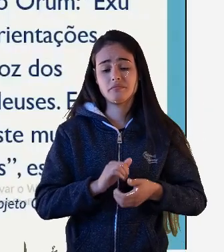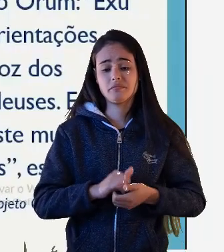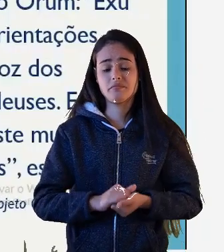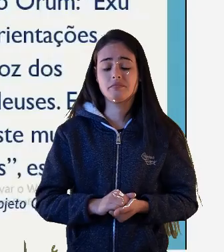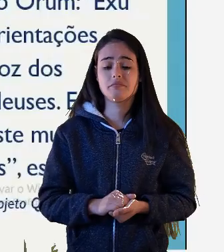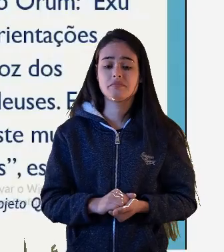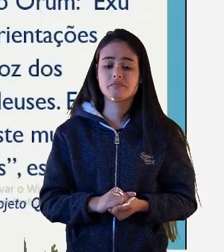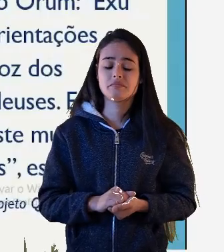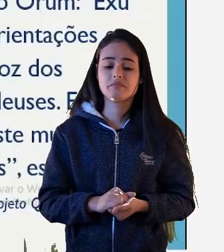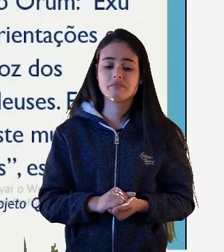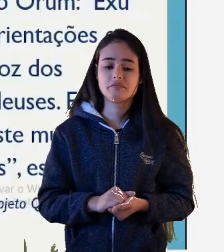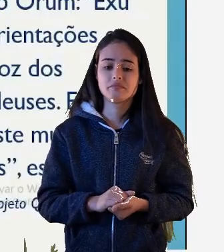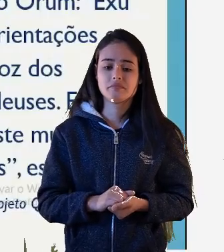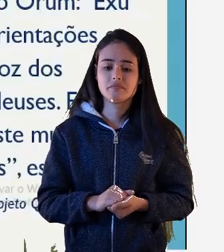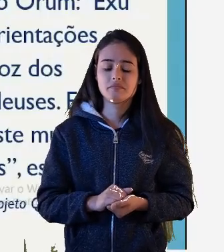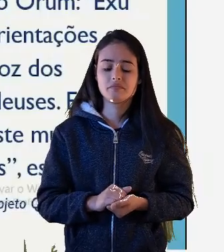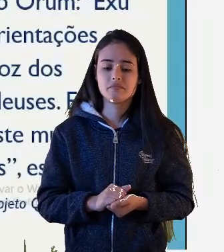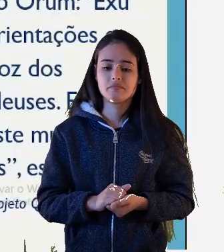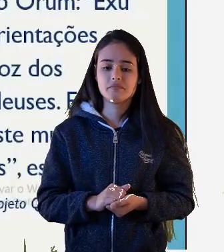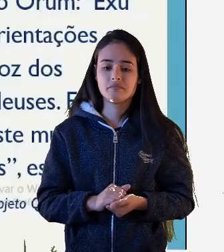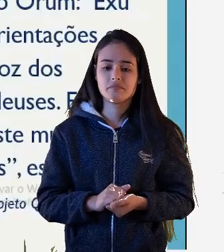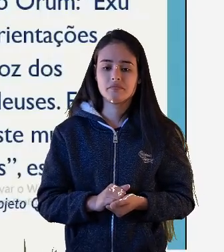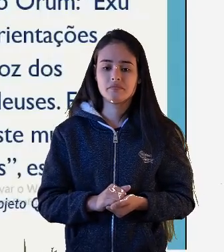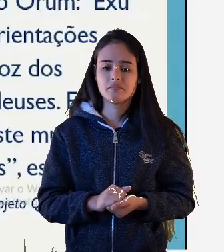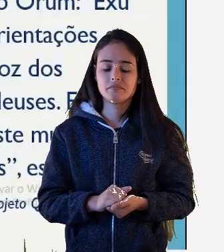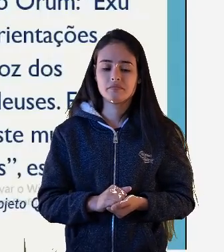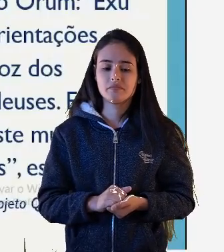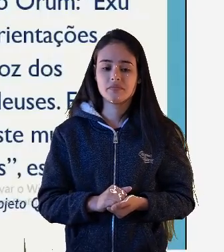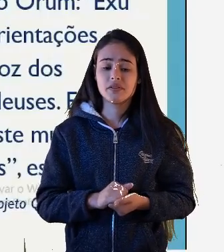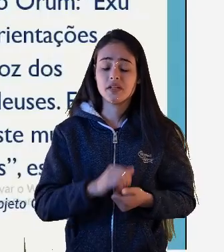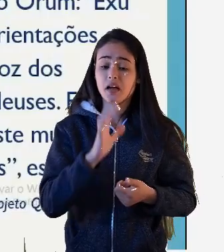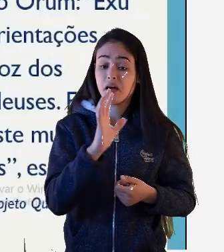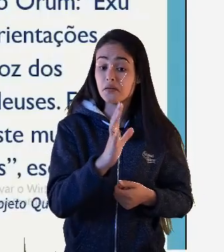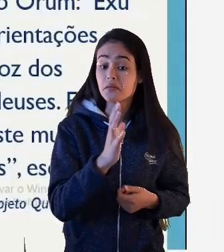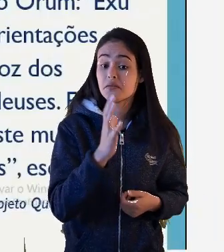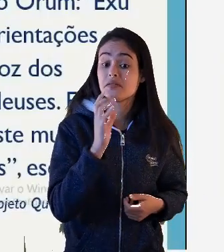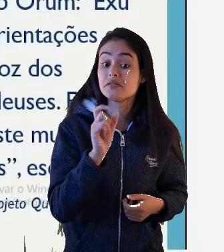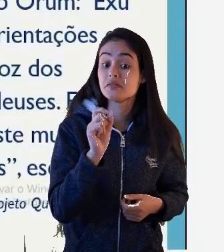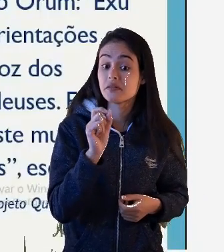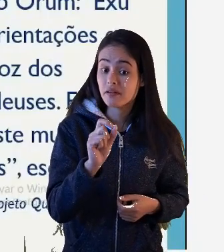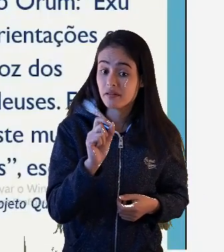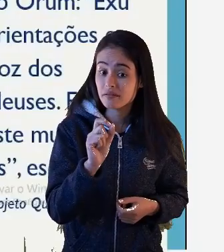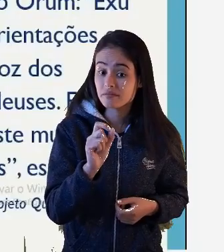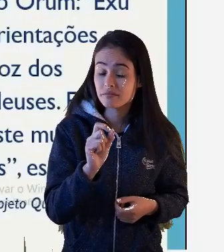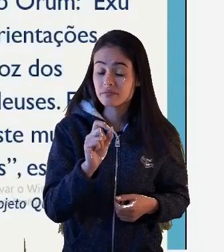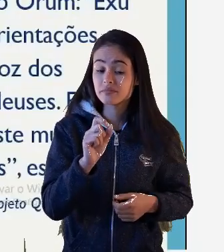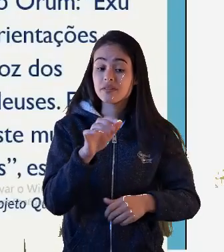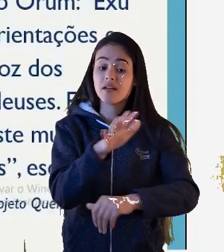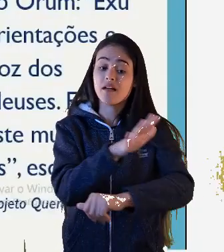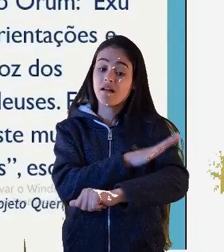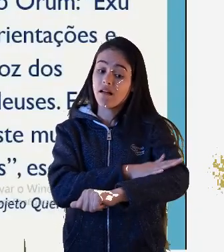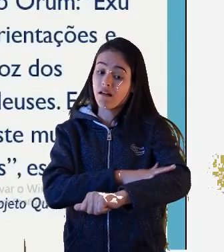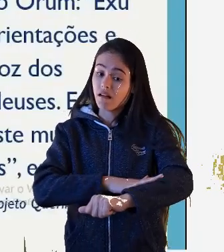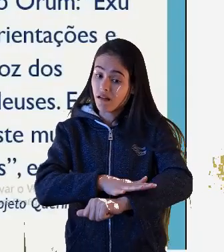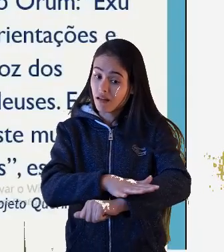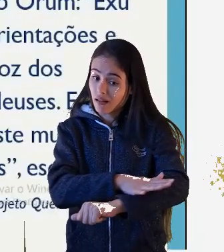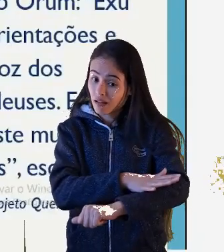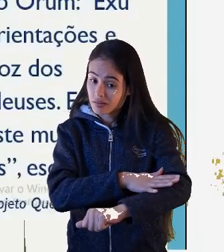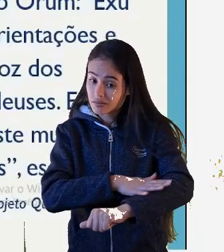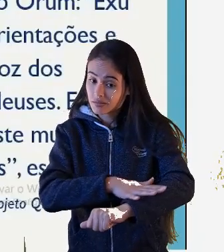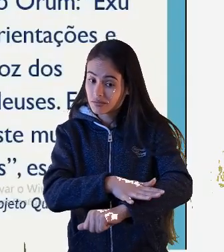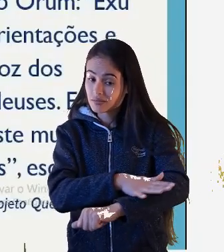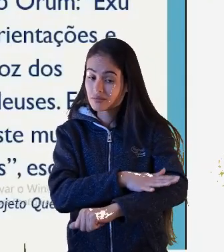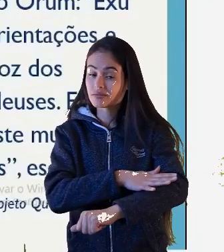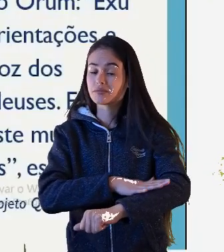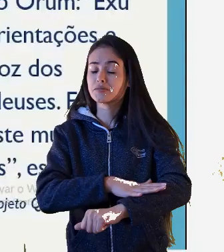tão perseguidos assim, e que a religião de matriz africana seja assim tão perseguida, né? Exu é só isso aí, né? É só